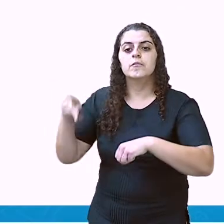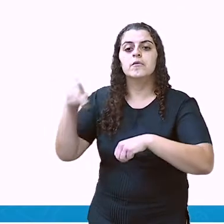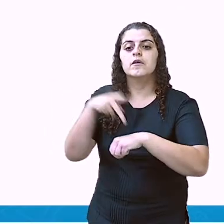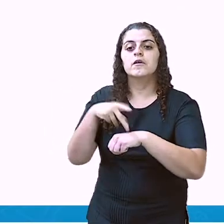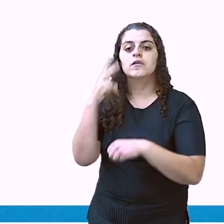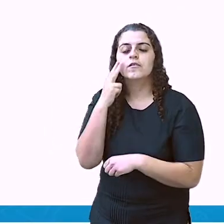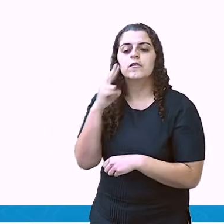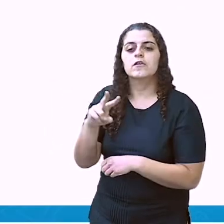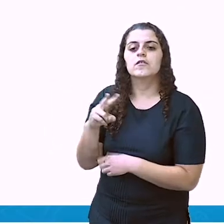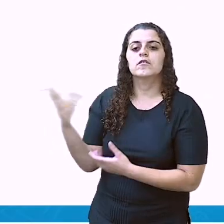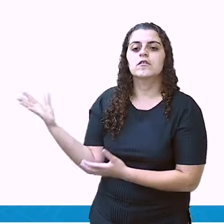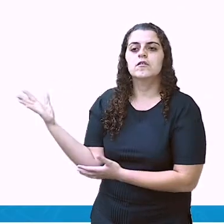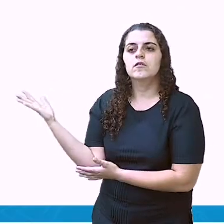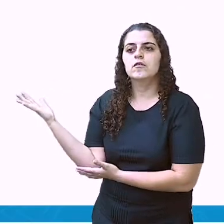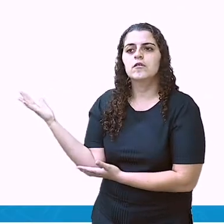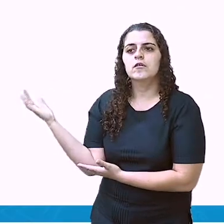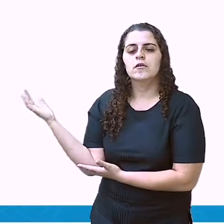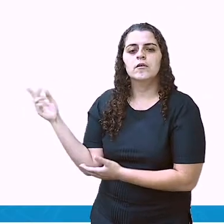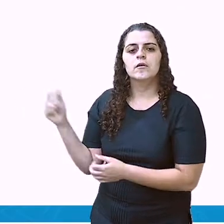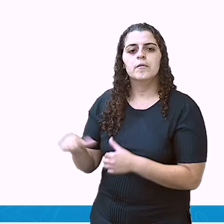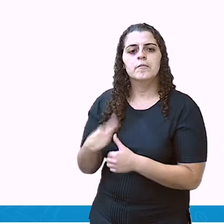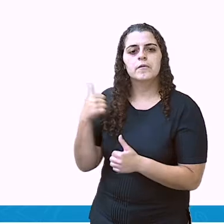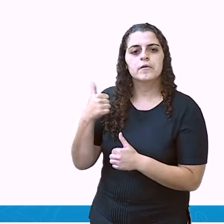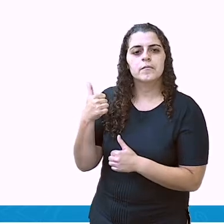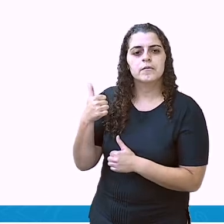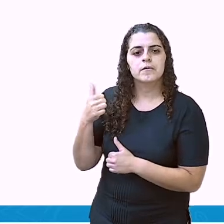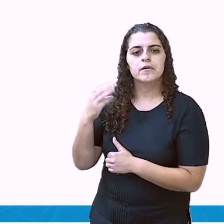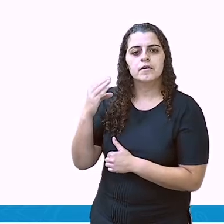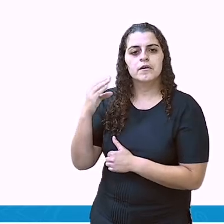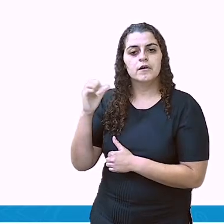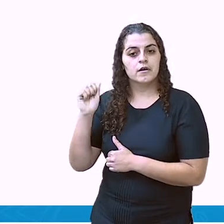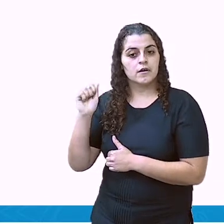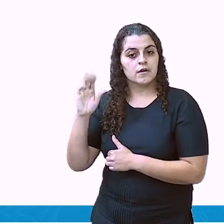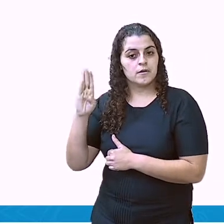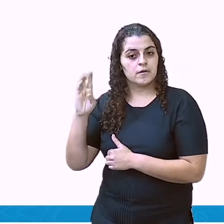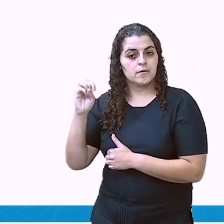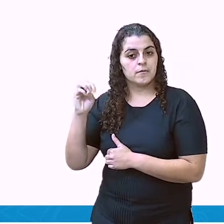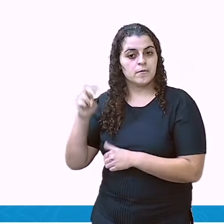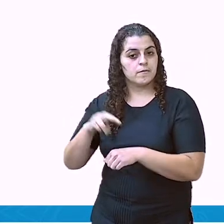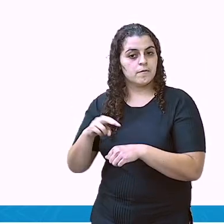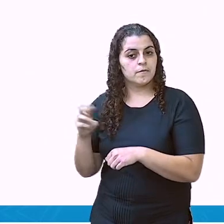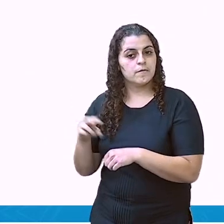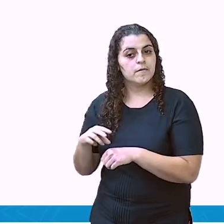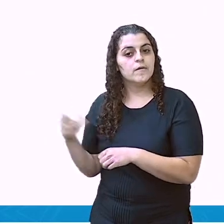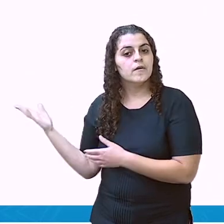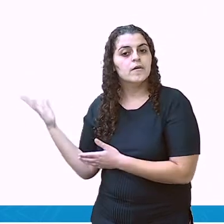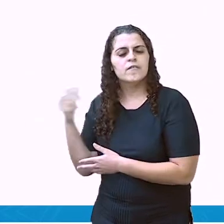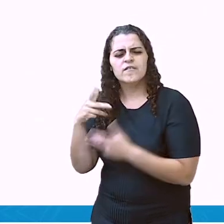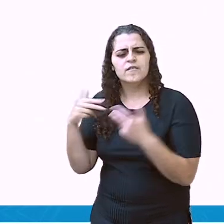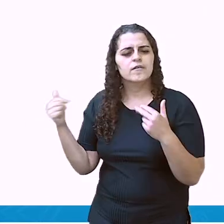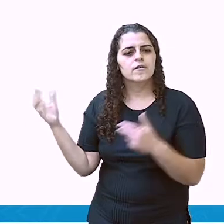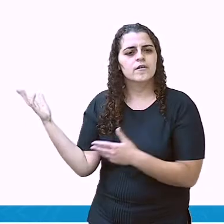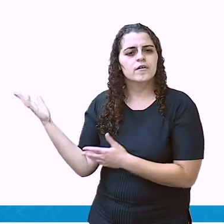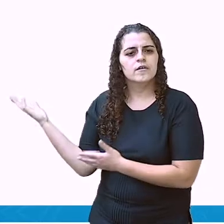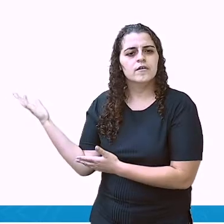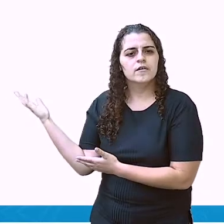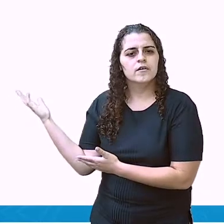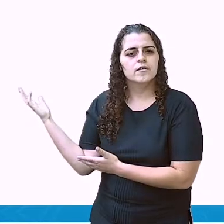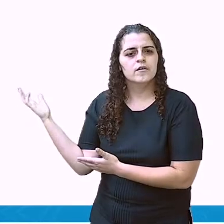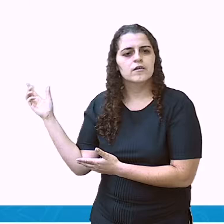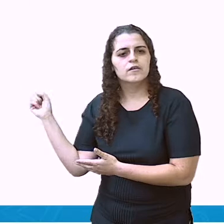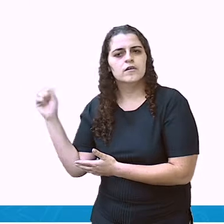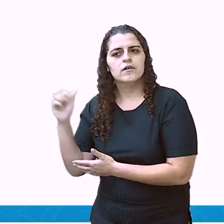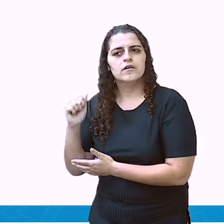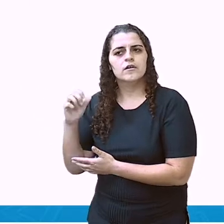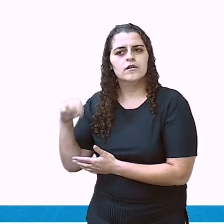com vocês. Tá vendo esse primeiro aqui, olha? Cabo Verde, Guiné-Bissau, São